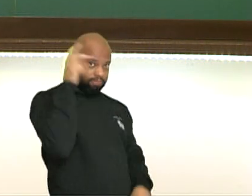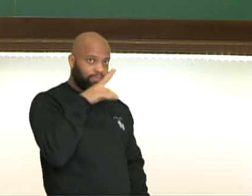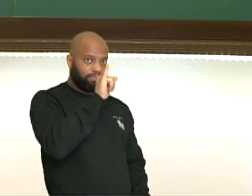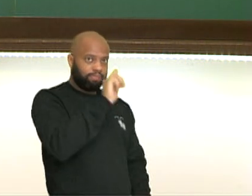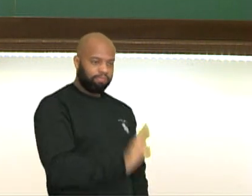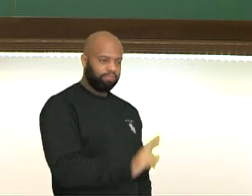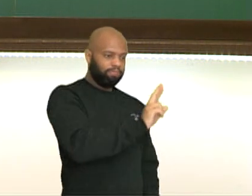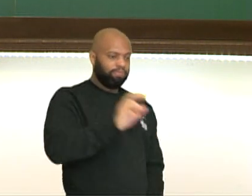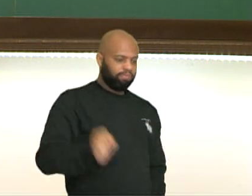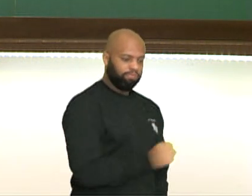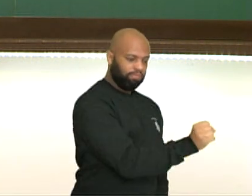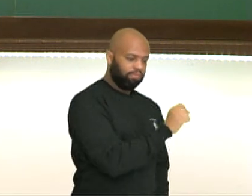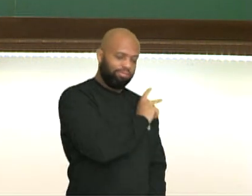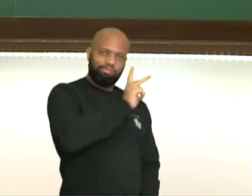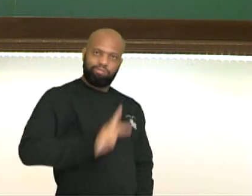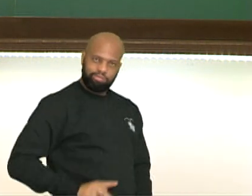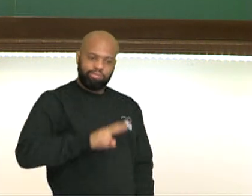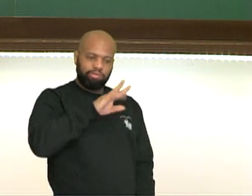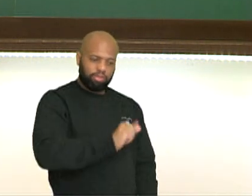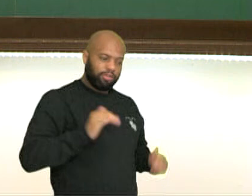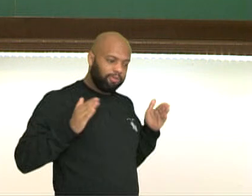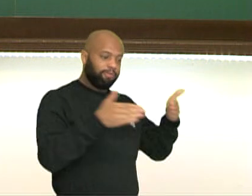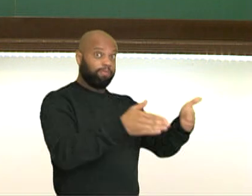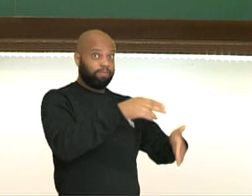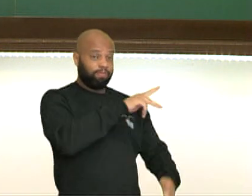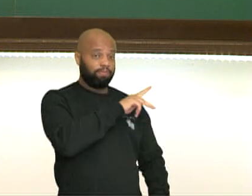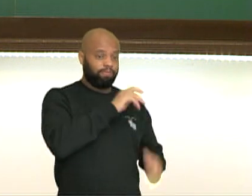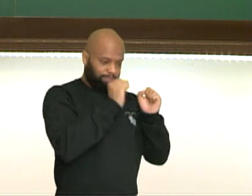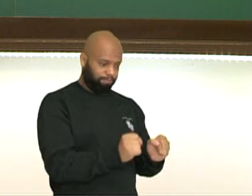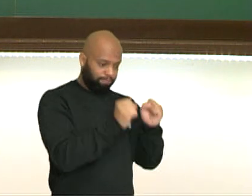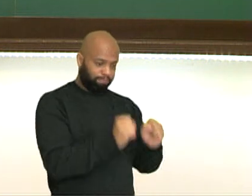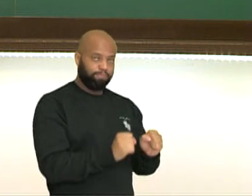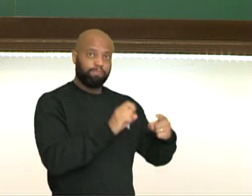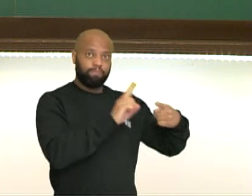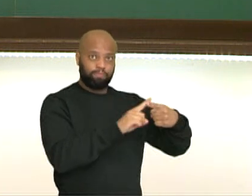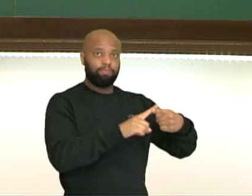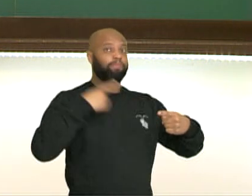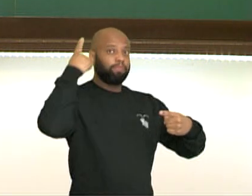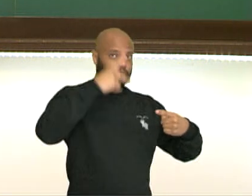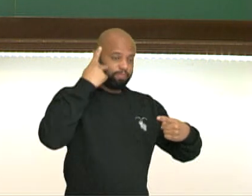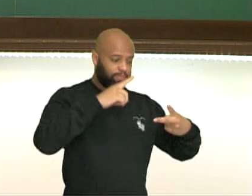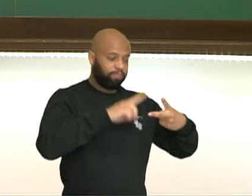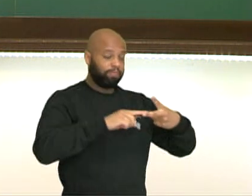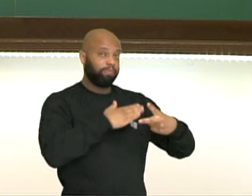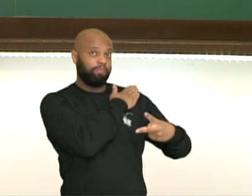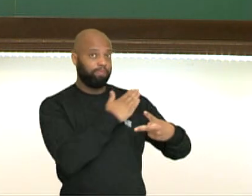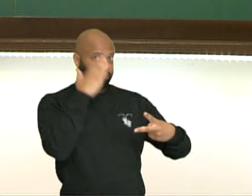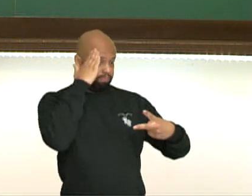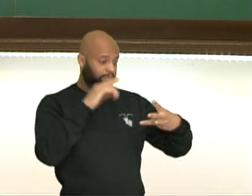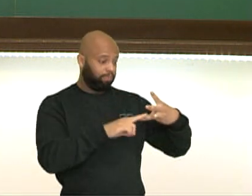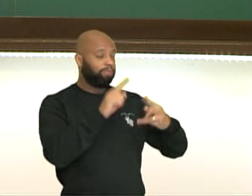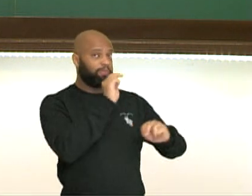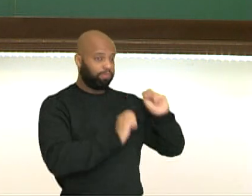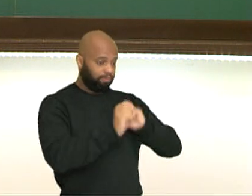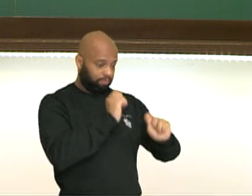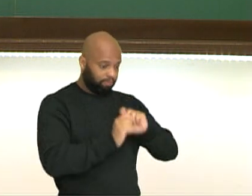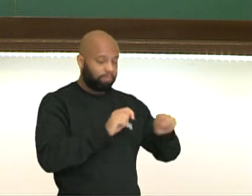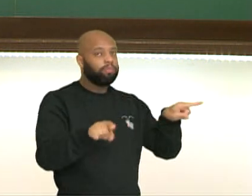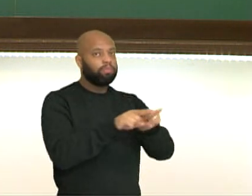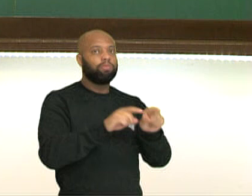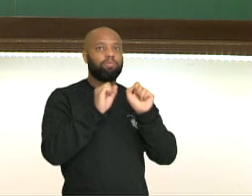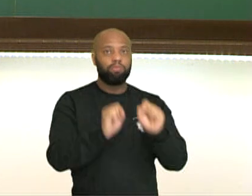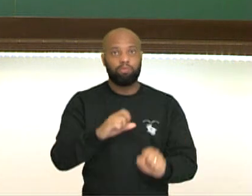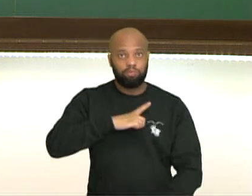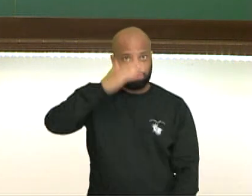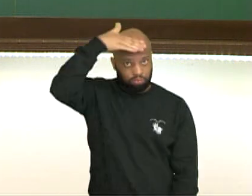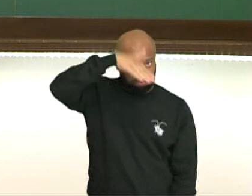presidente que concentra o poder político, militar e econômico, mas nós podemos ter também uma república